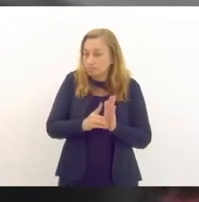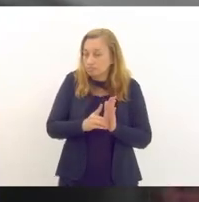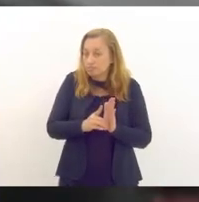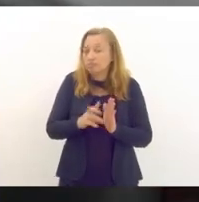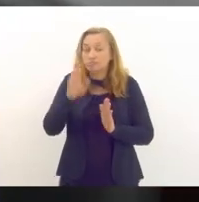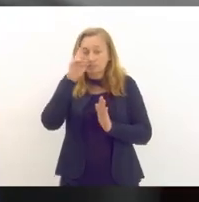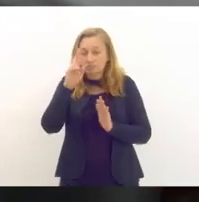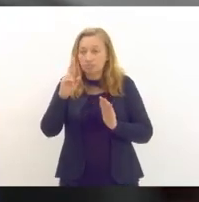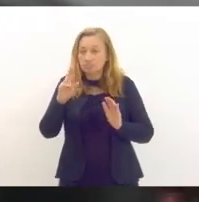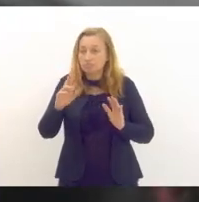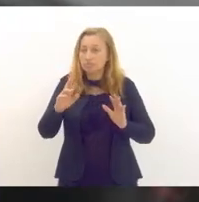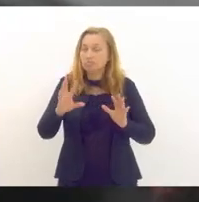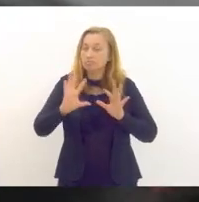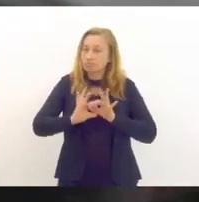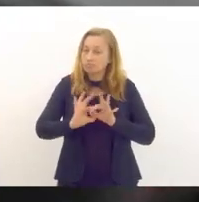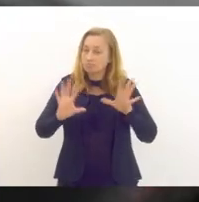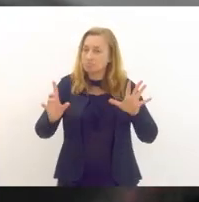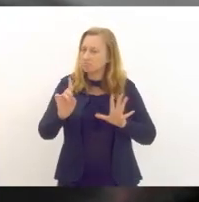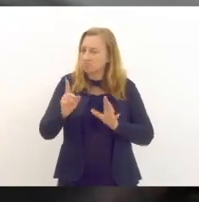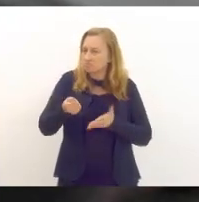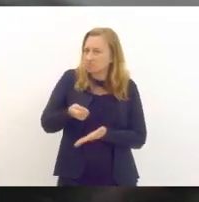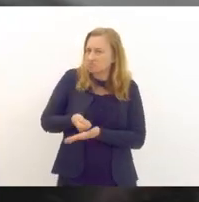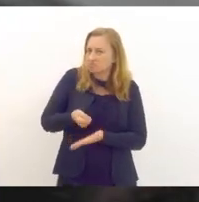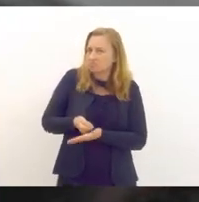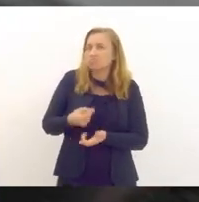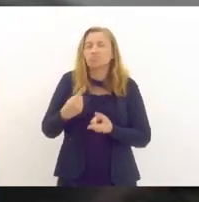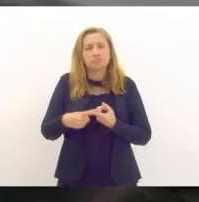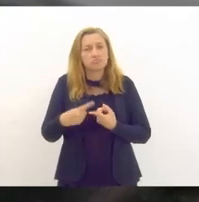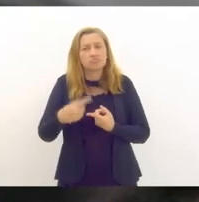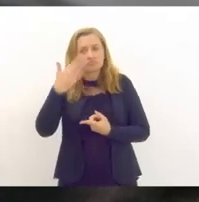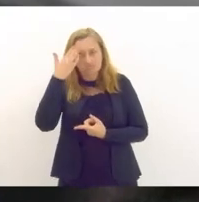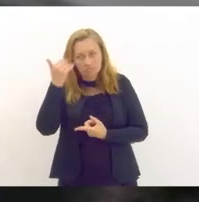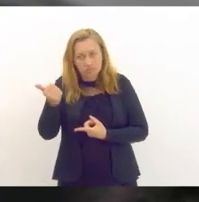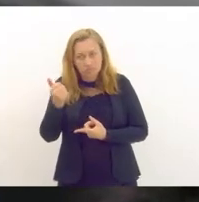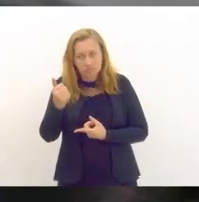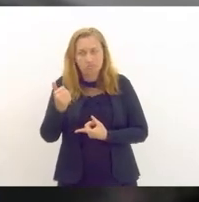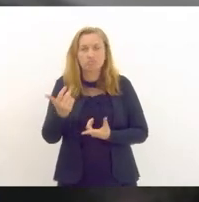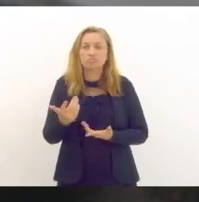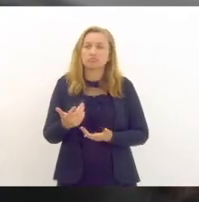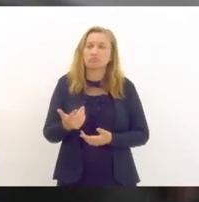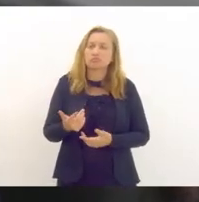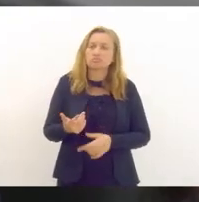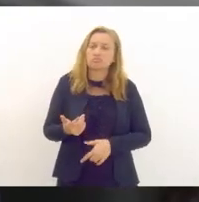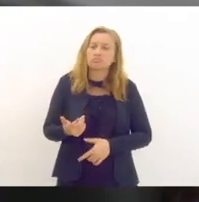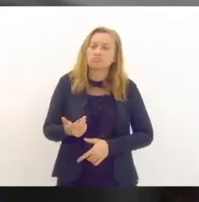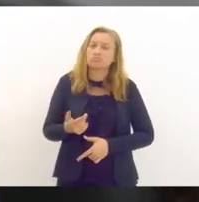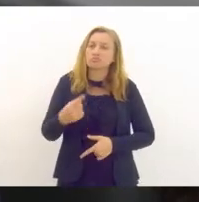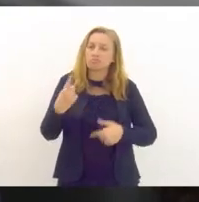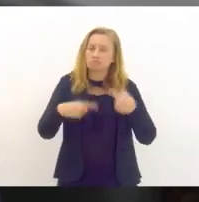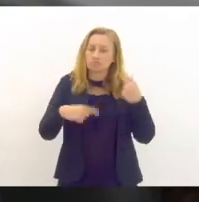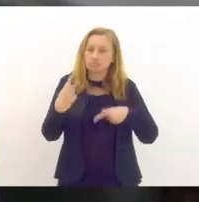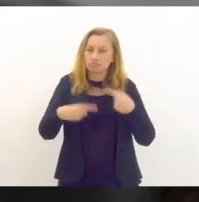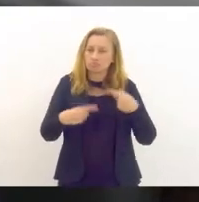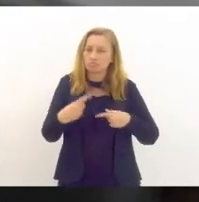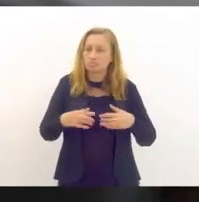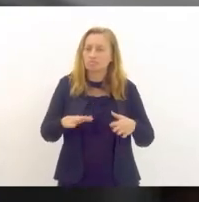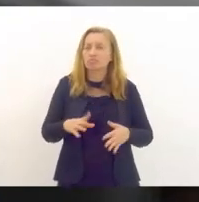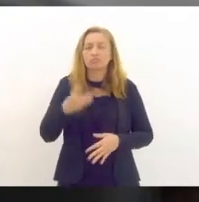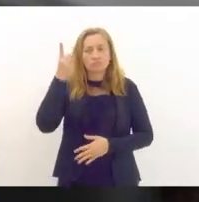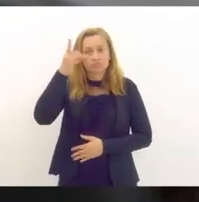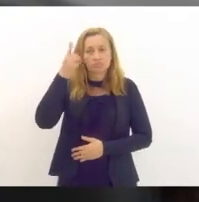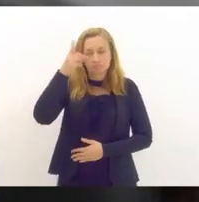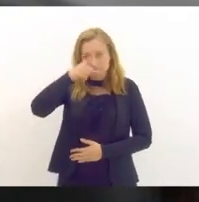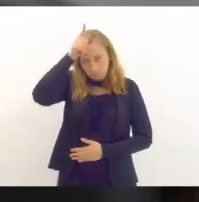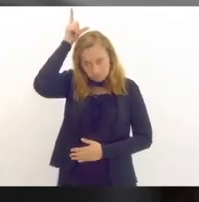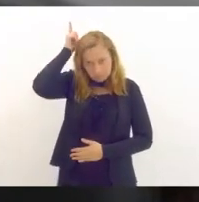espírito democrático não está fazendo a força porque sabe dos das implicações do tamanho da discussão quando Deputado Luiz